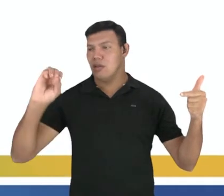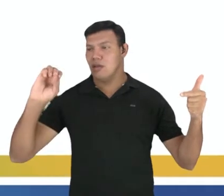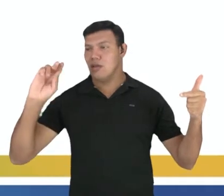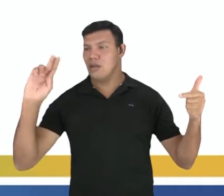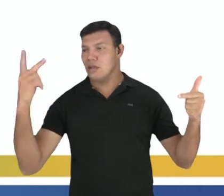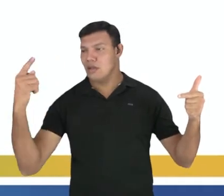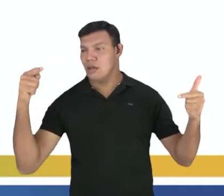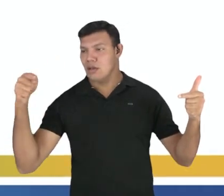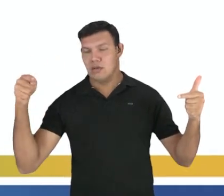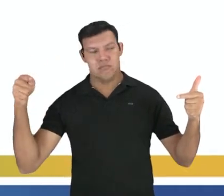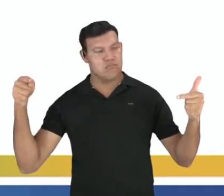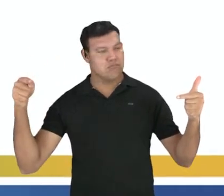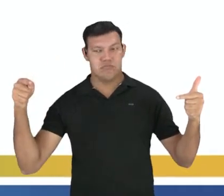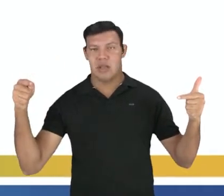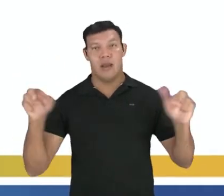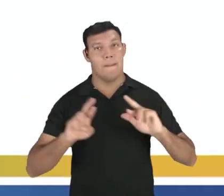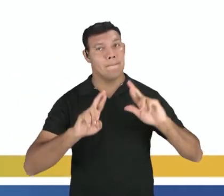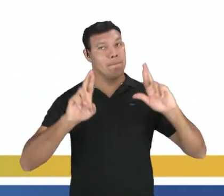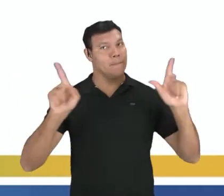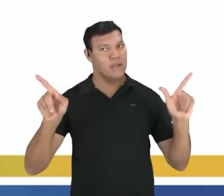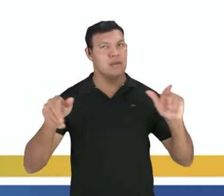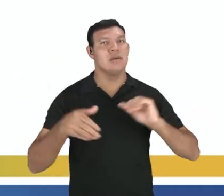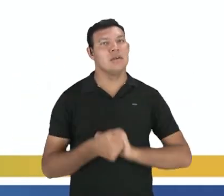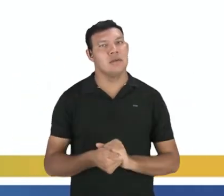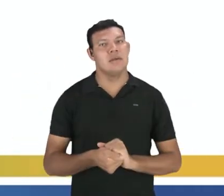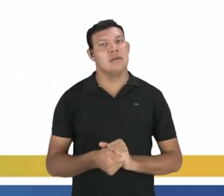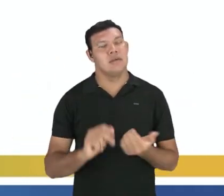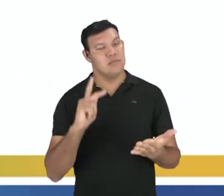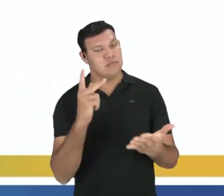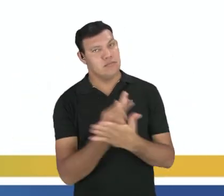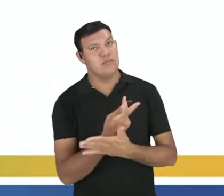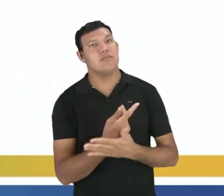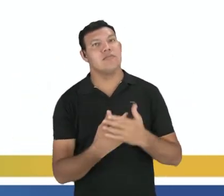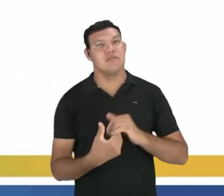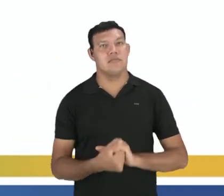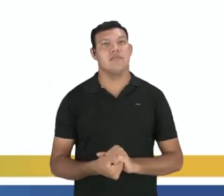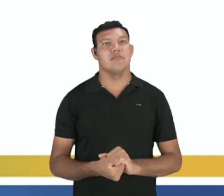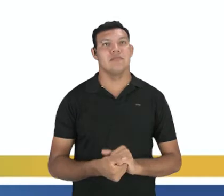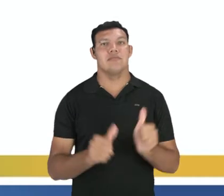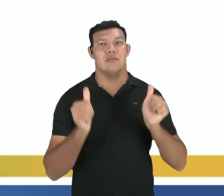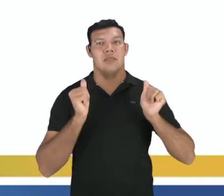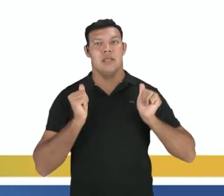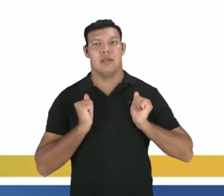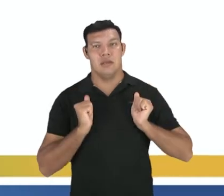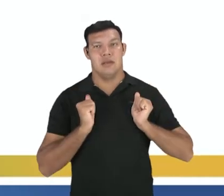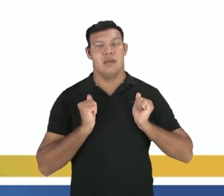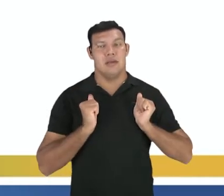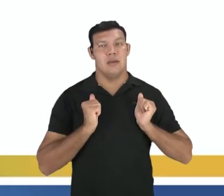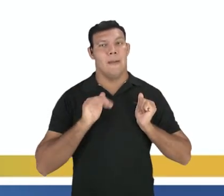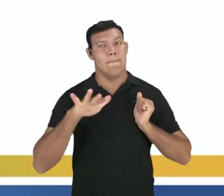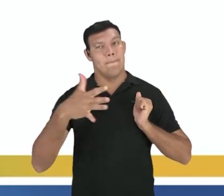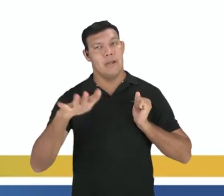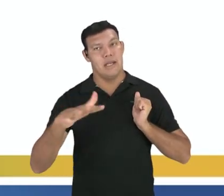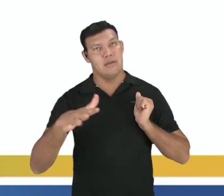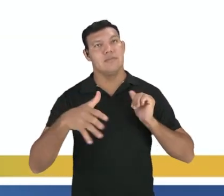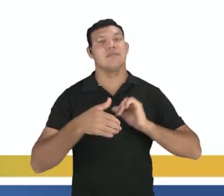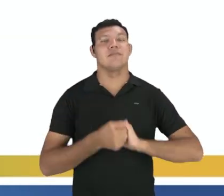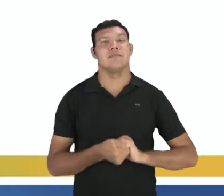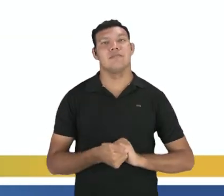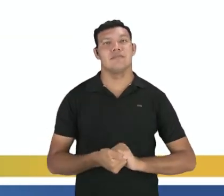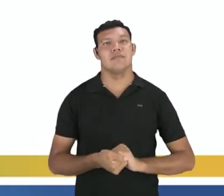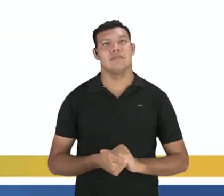da hidroxila, que vai ser formada. Quando isso acontece, nós temos uma neutralização parcial,